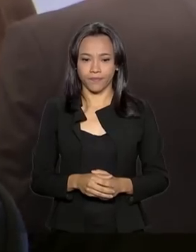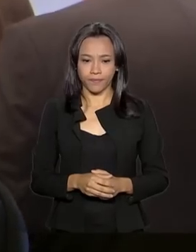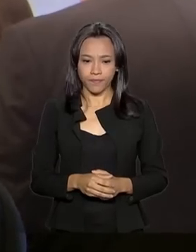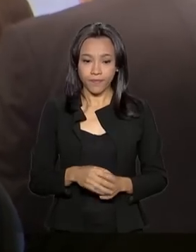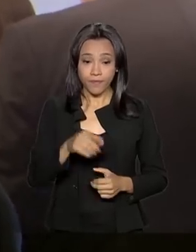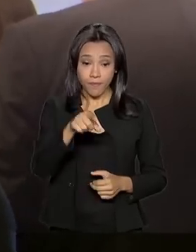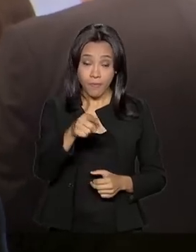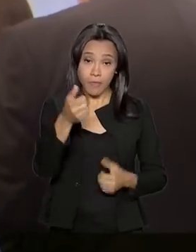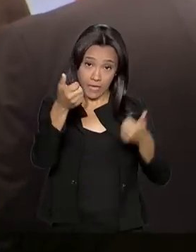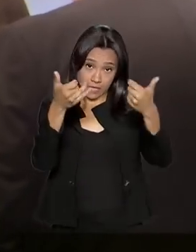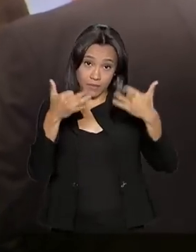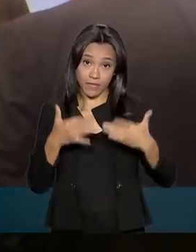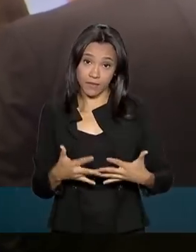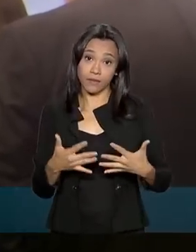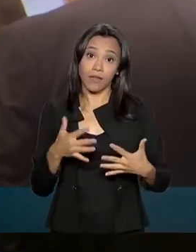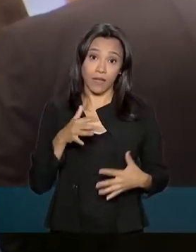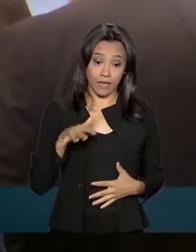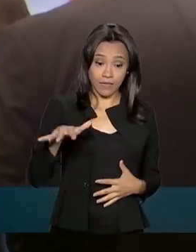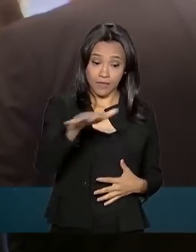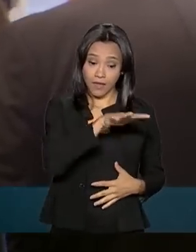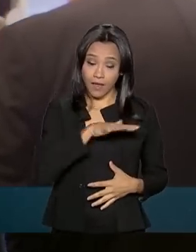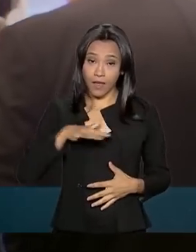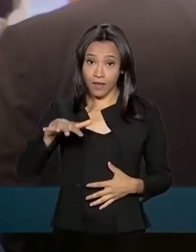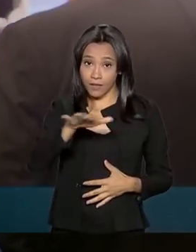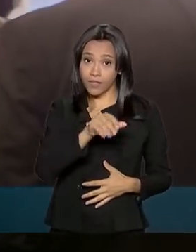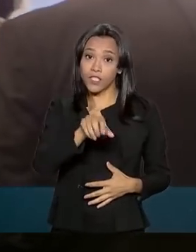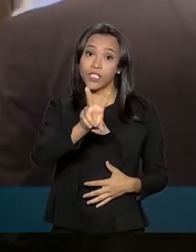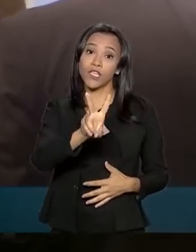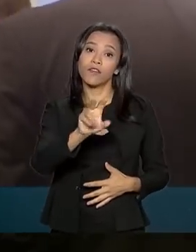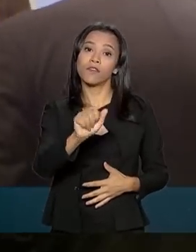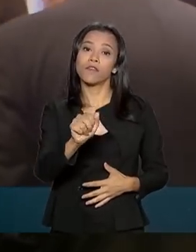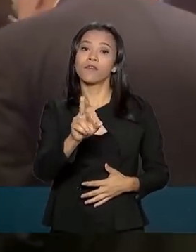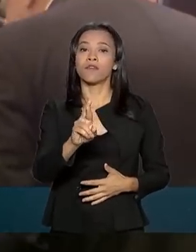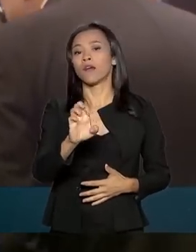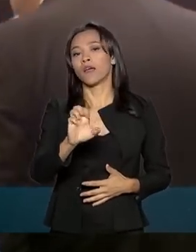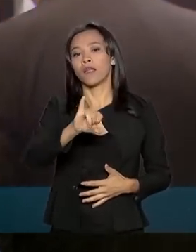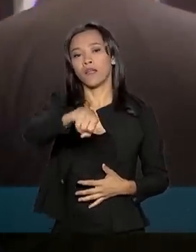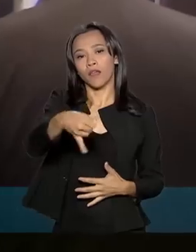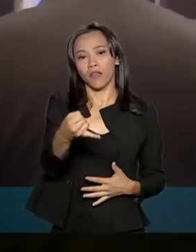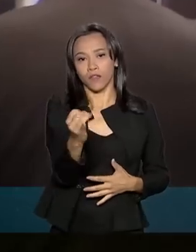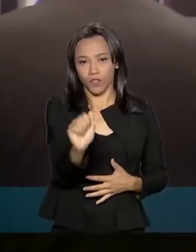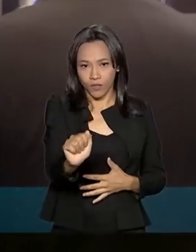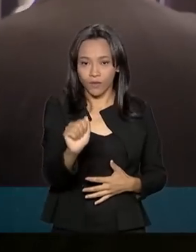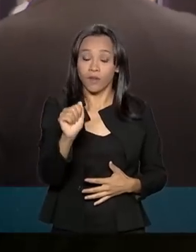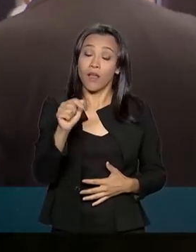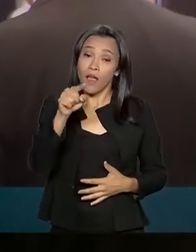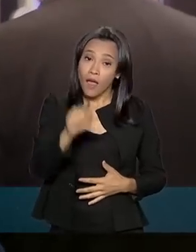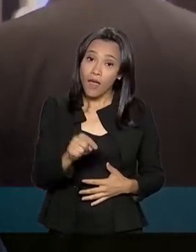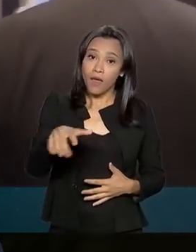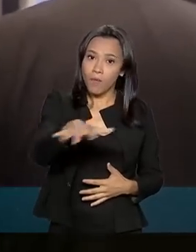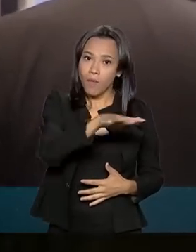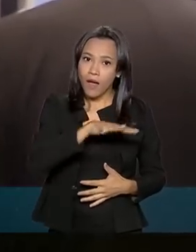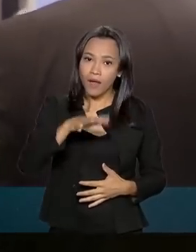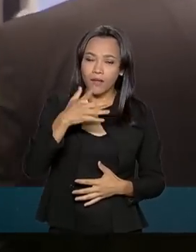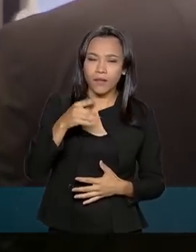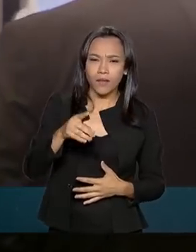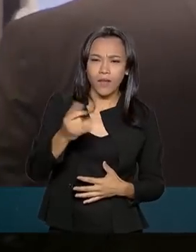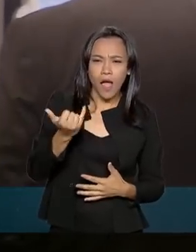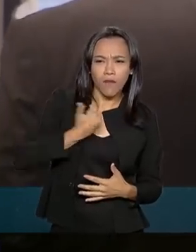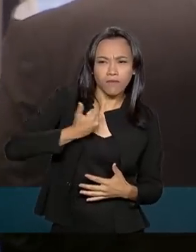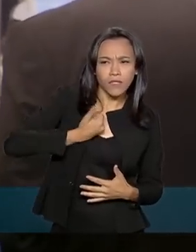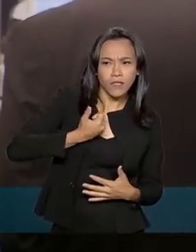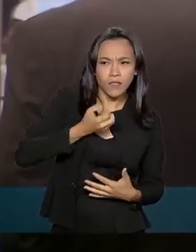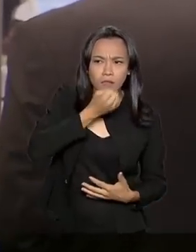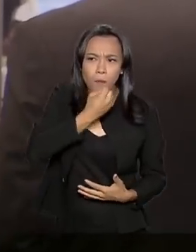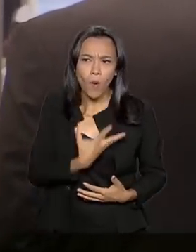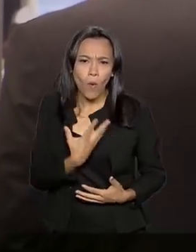O varejo talvez seja um dos setores mais óbvios para que isso ocorra, porque é o termômetro de toda a economia, é onde a gente sente o que